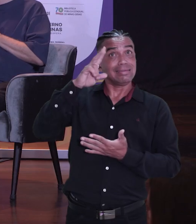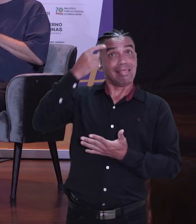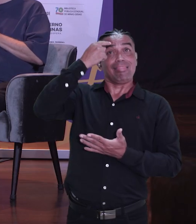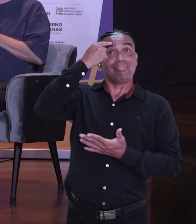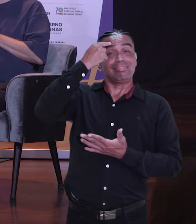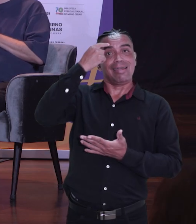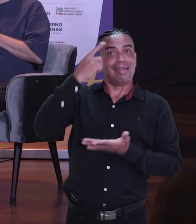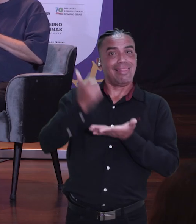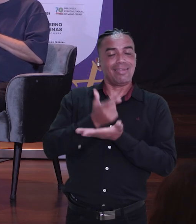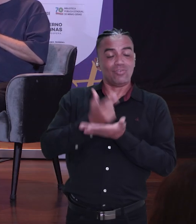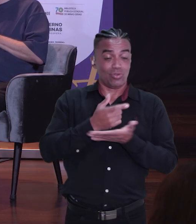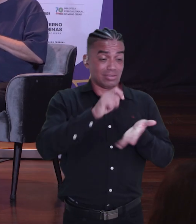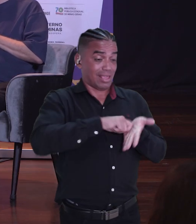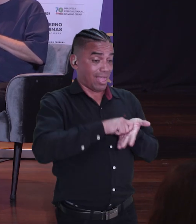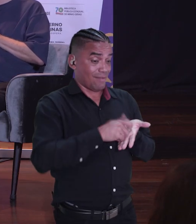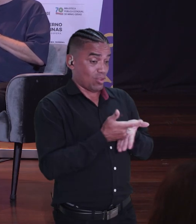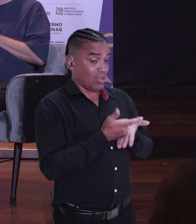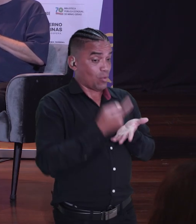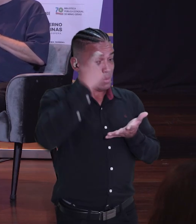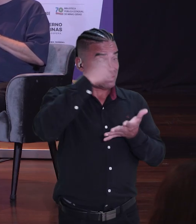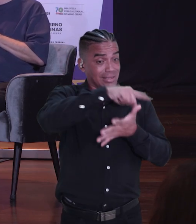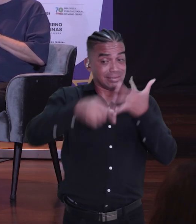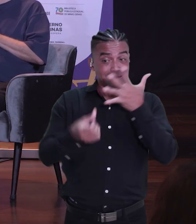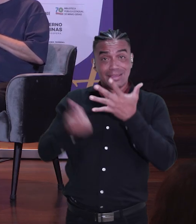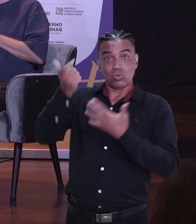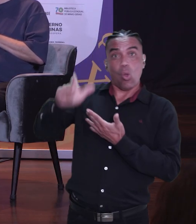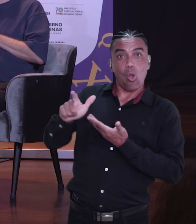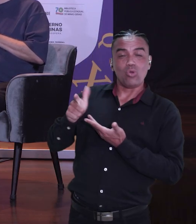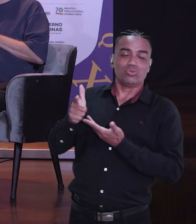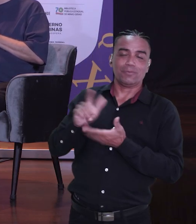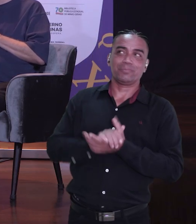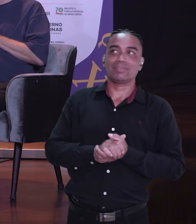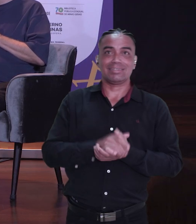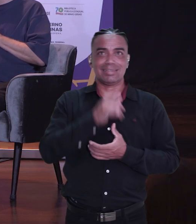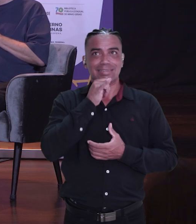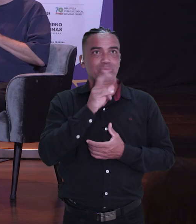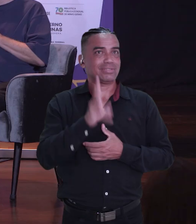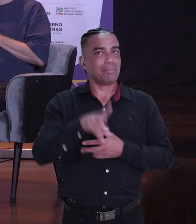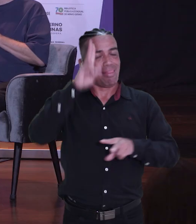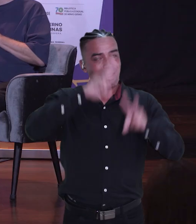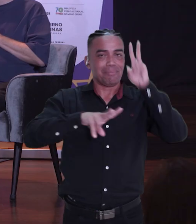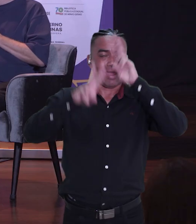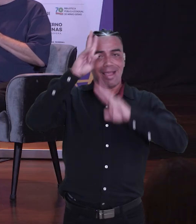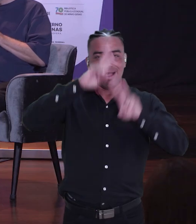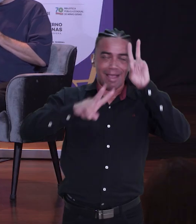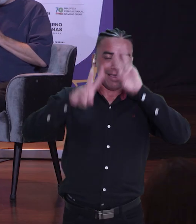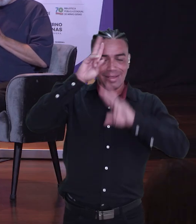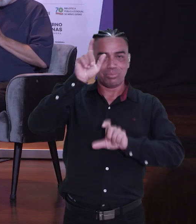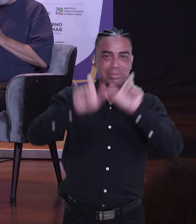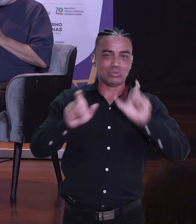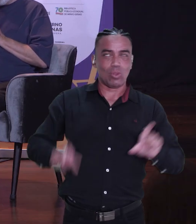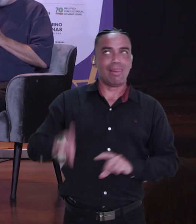como ele sempre está, né? Faz um, fica pensando nos outros próximos 6, né? Isso enquanto não está desenterrando alguém, eu acho que ele parou